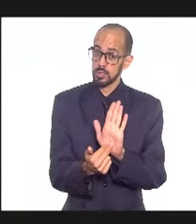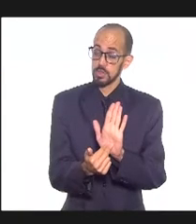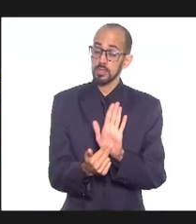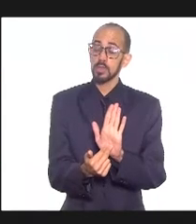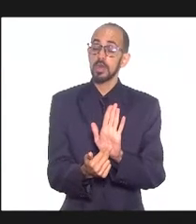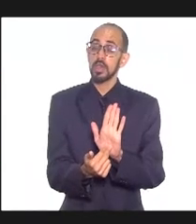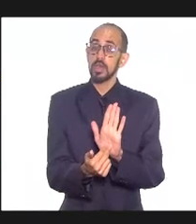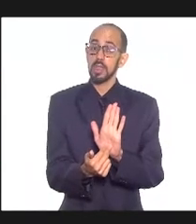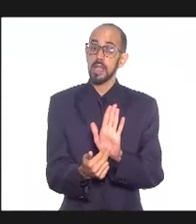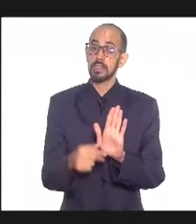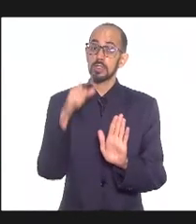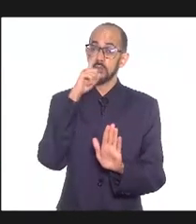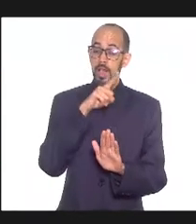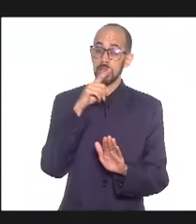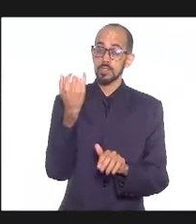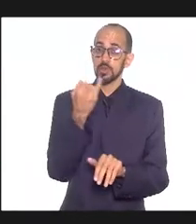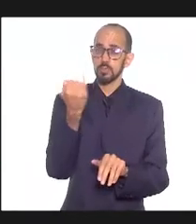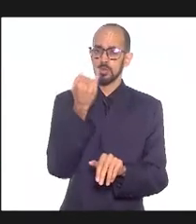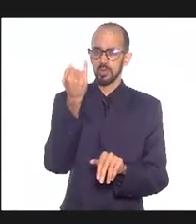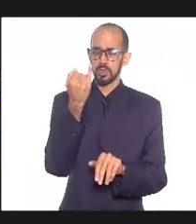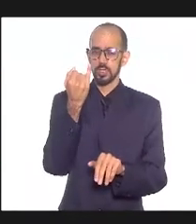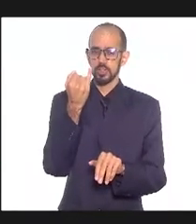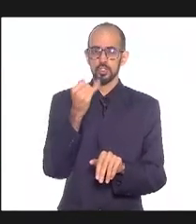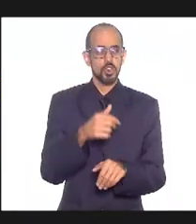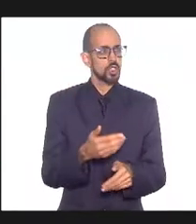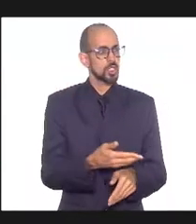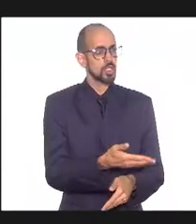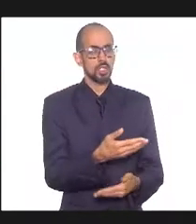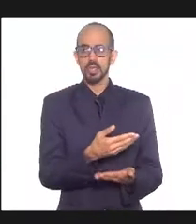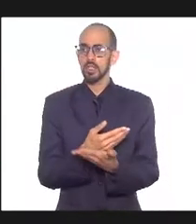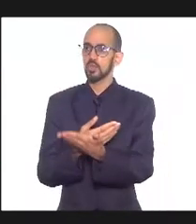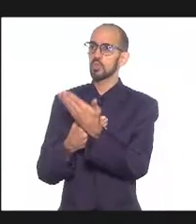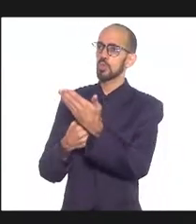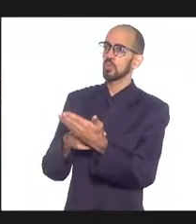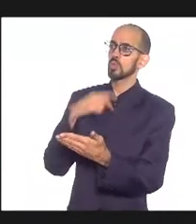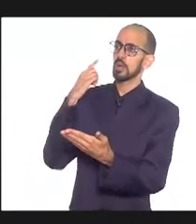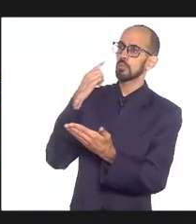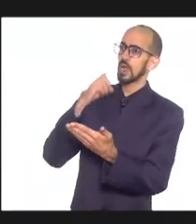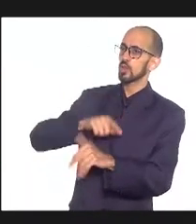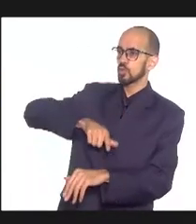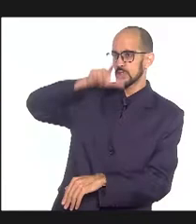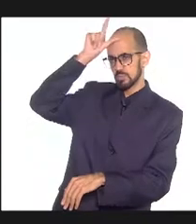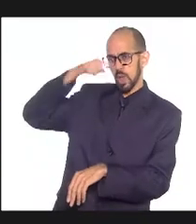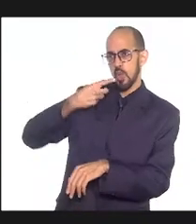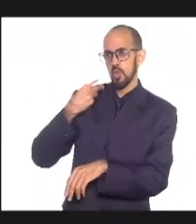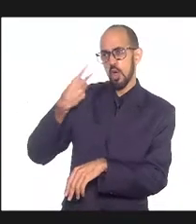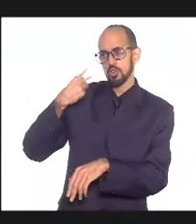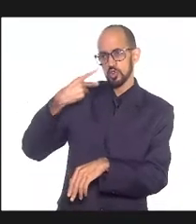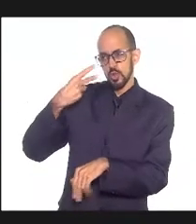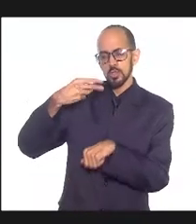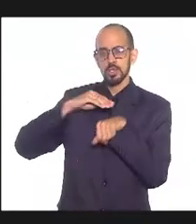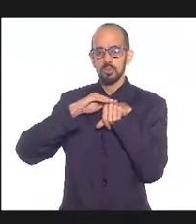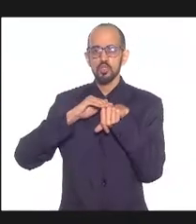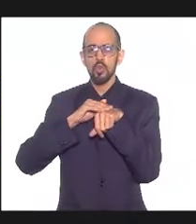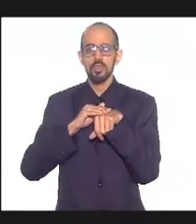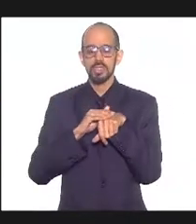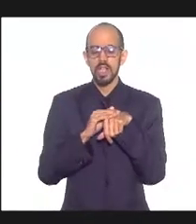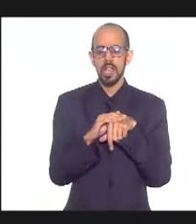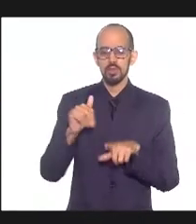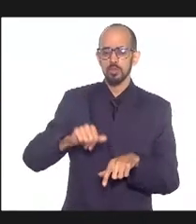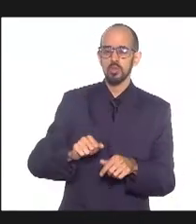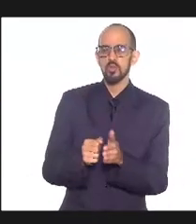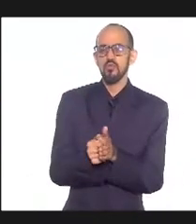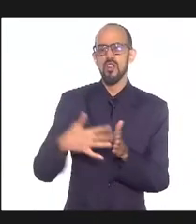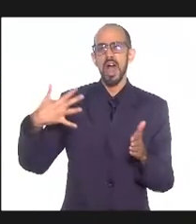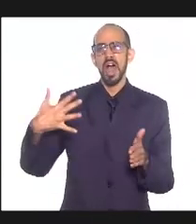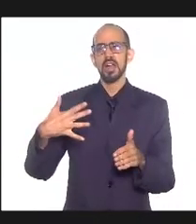são importantes, o foco, e o deputado Luiz Paulo, nós temos conversado muito em relação à ação dos diversos players, especialmente aqui do